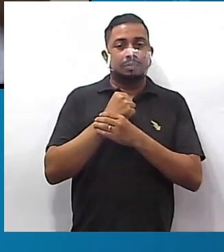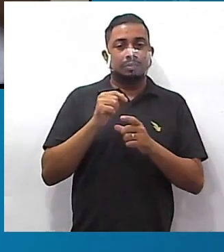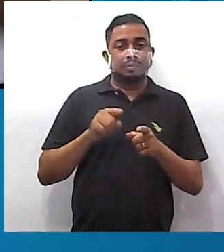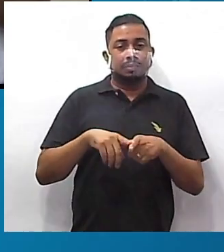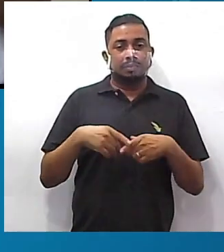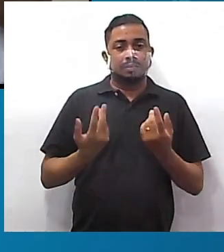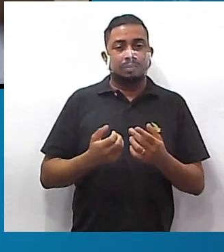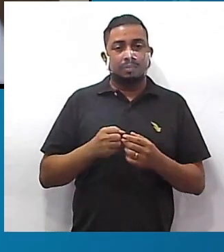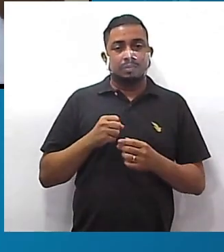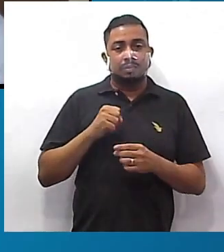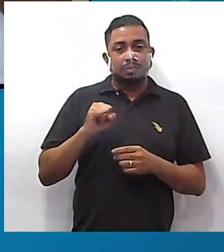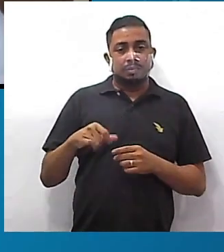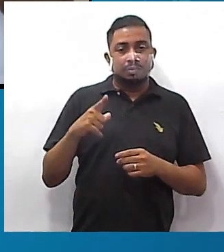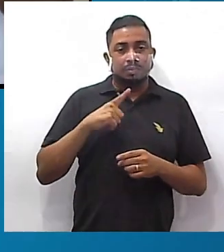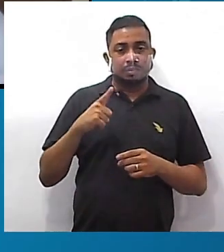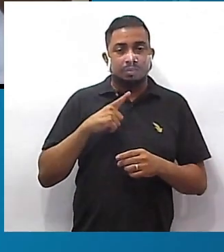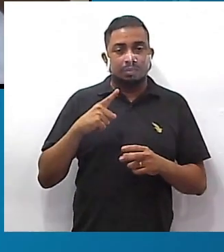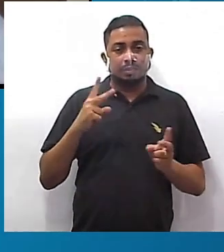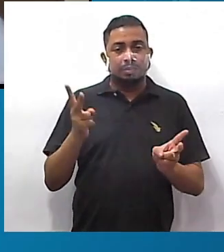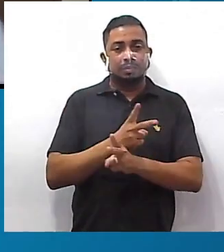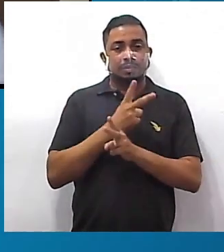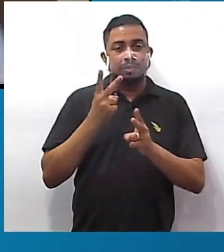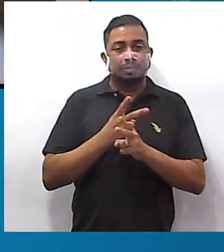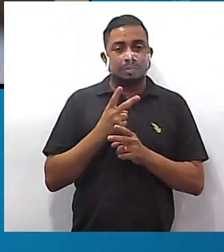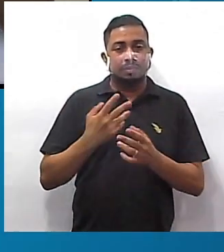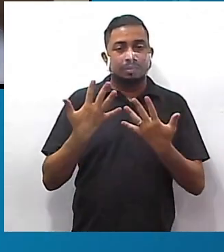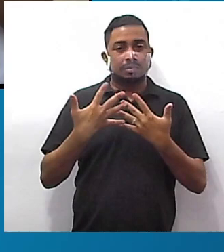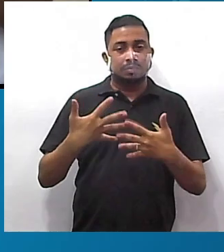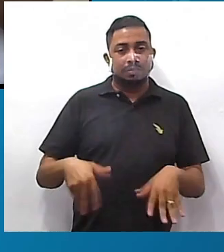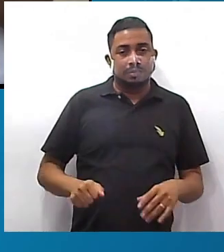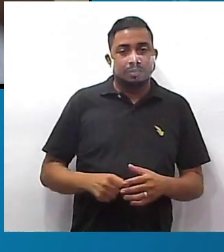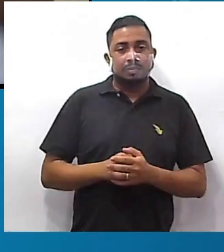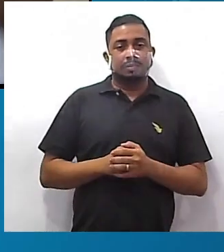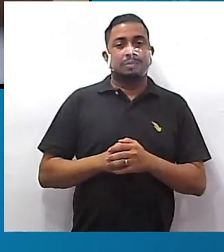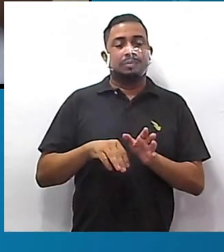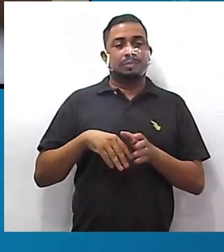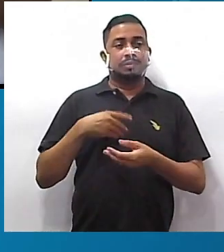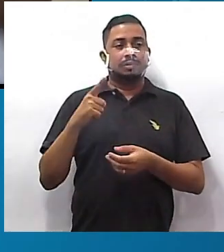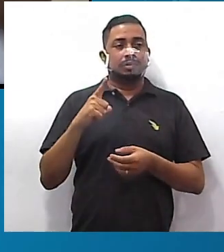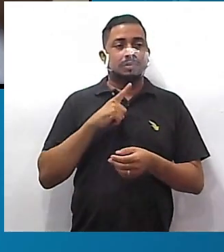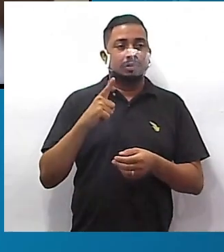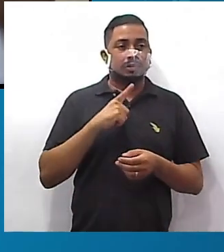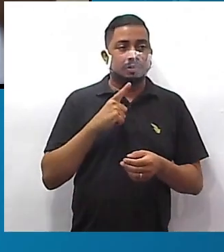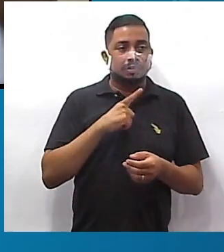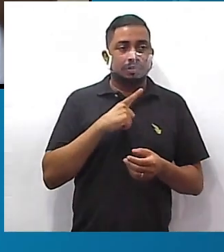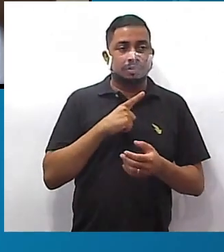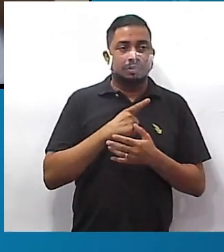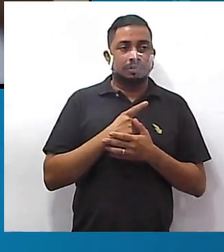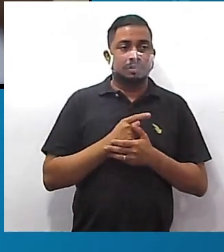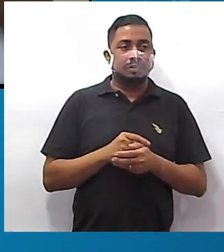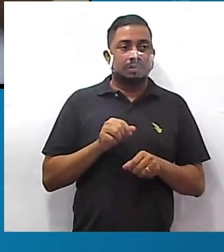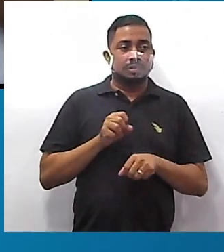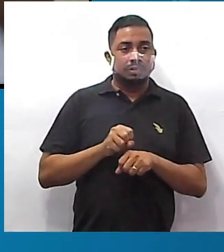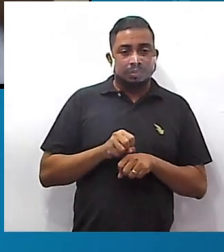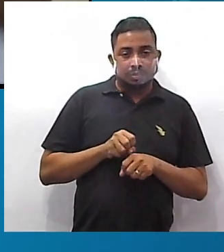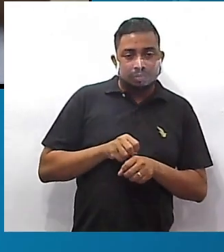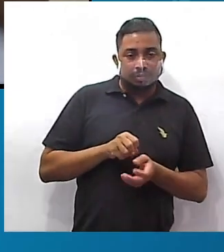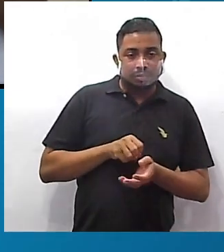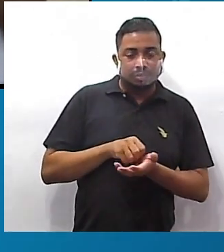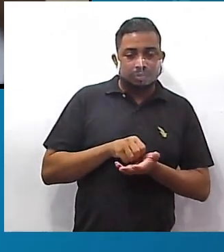você tem essa corrente de ar natural, essa corrente de ar natural tende a expulsar